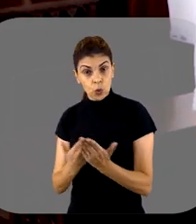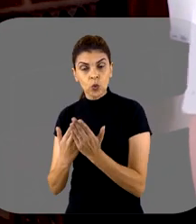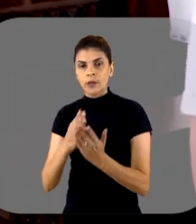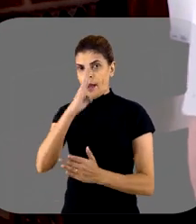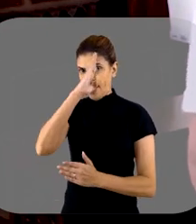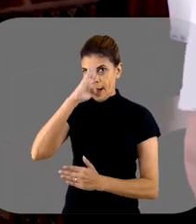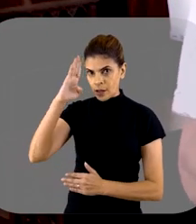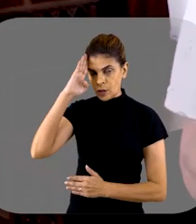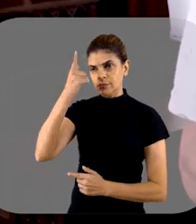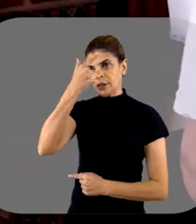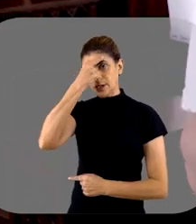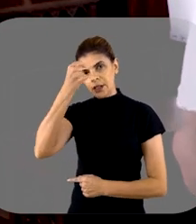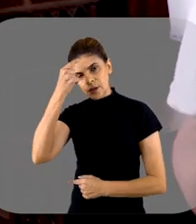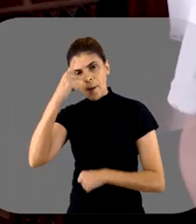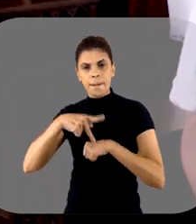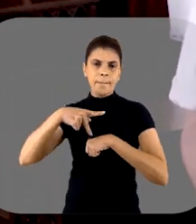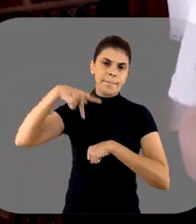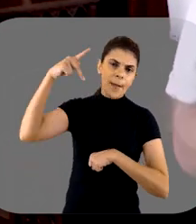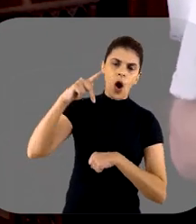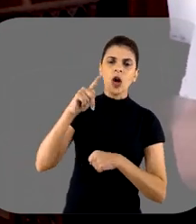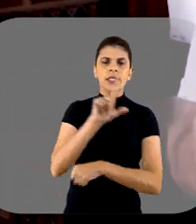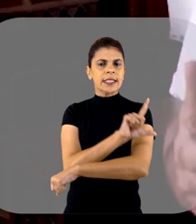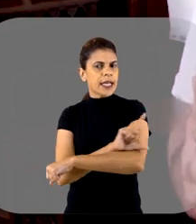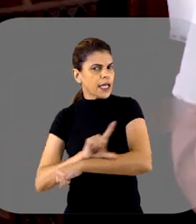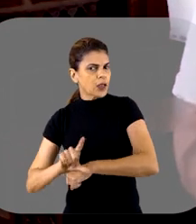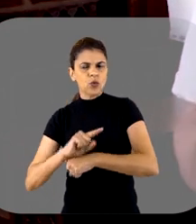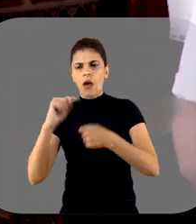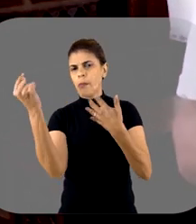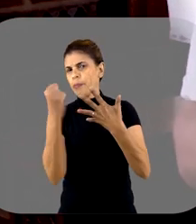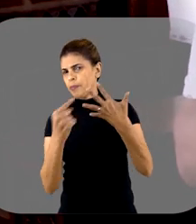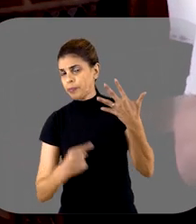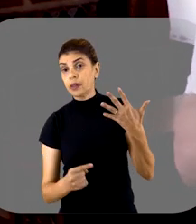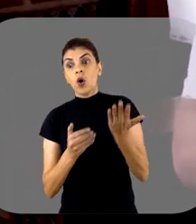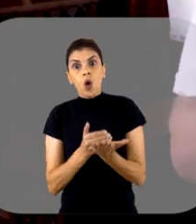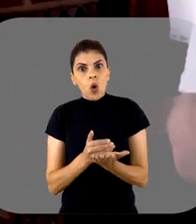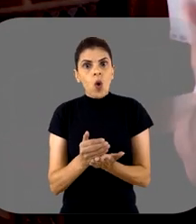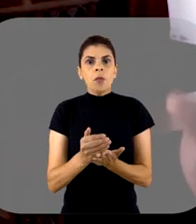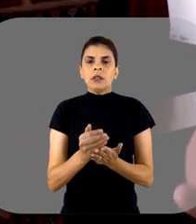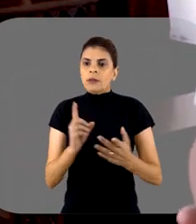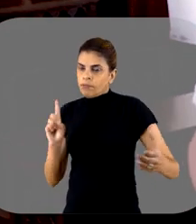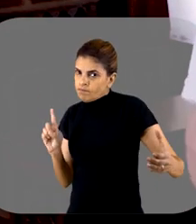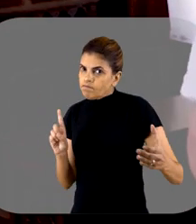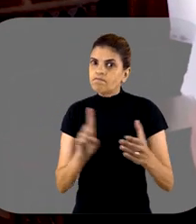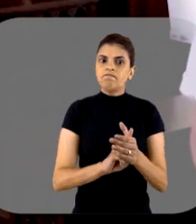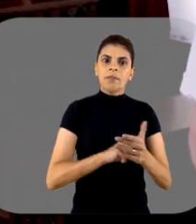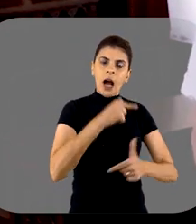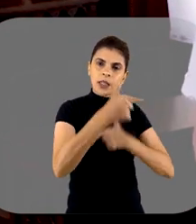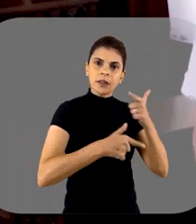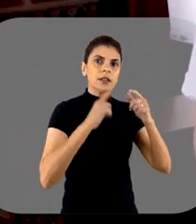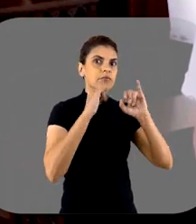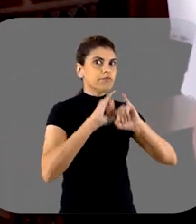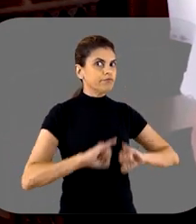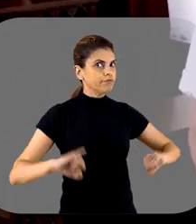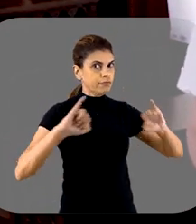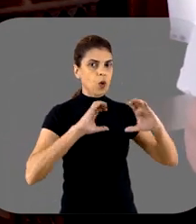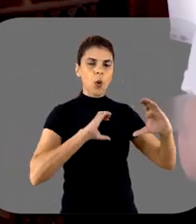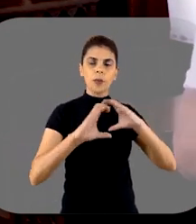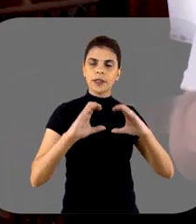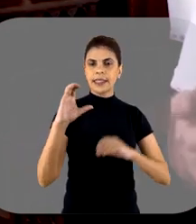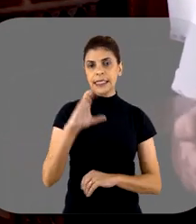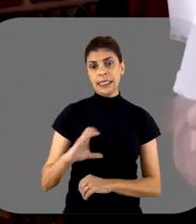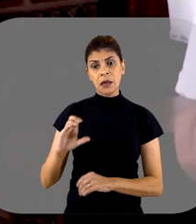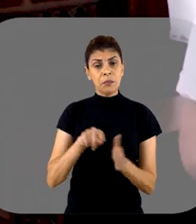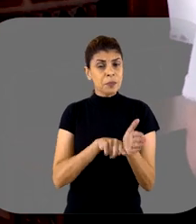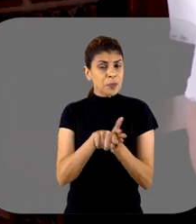de graduação, de pós-graduação, de licenciatura, de todos os níveis, tem também de começar a se engajar nas atividades de comunicação da ciência. E